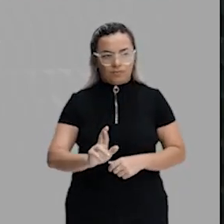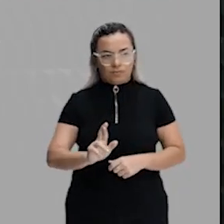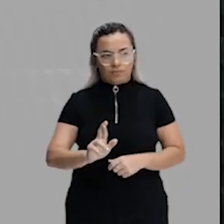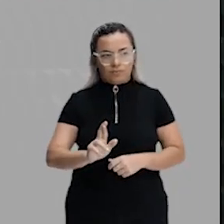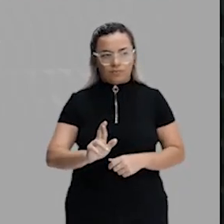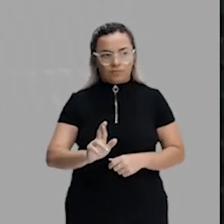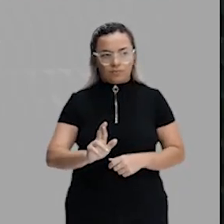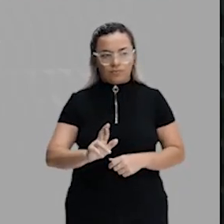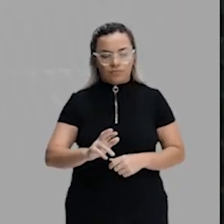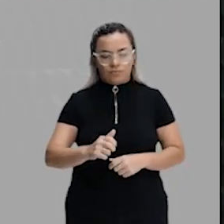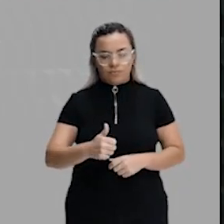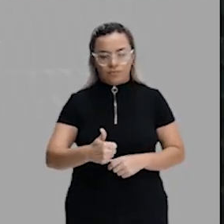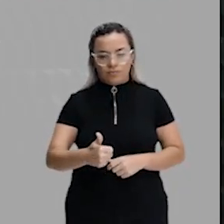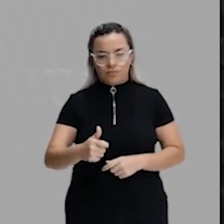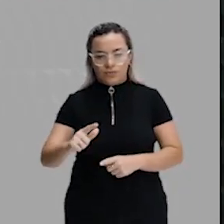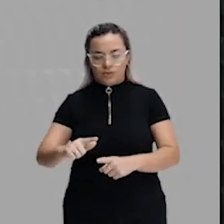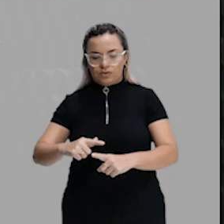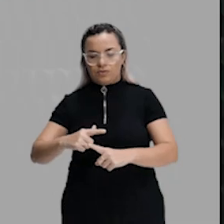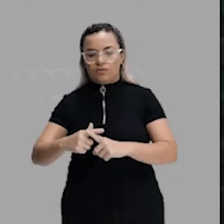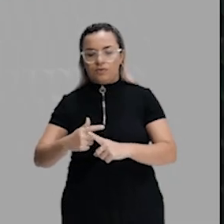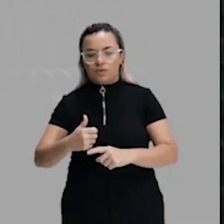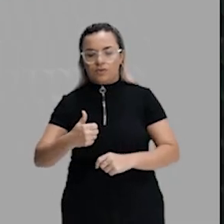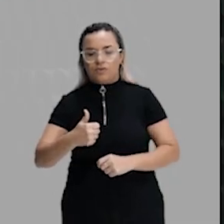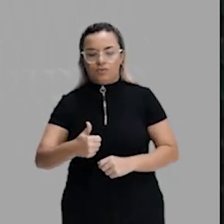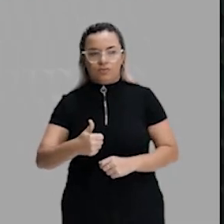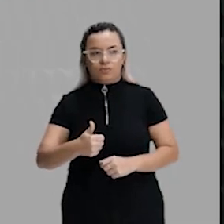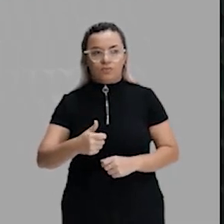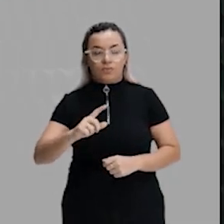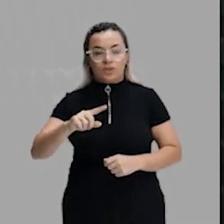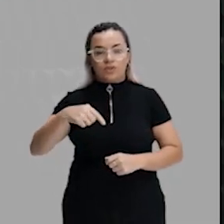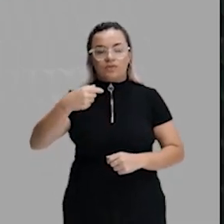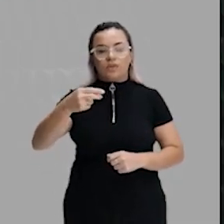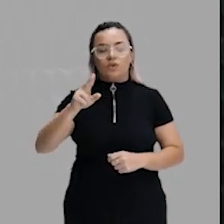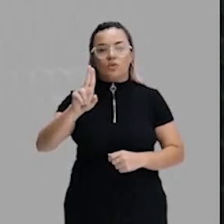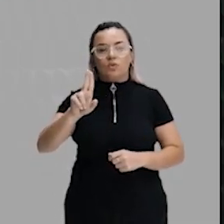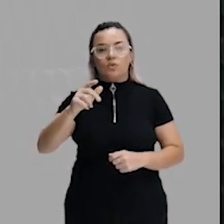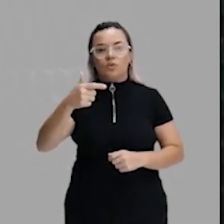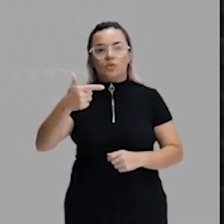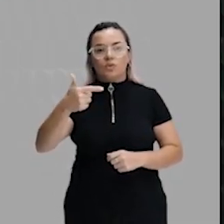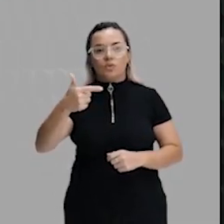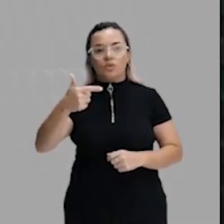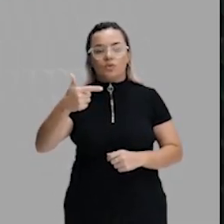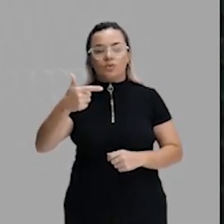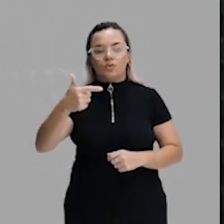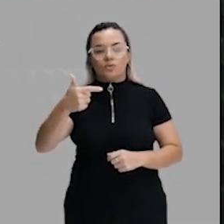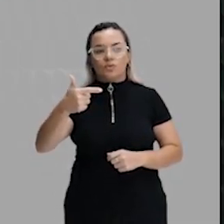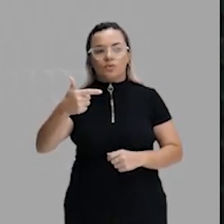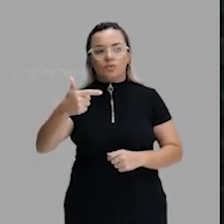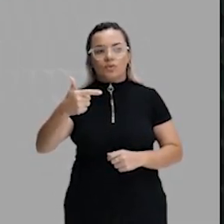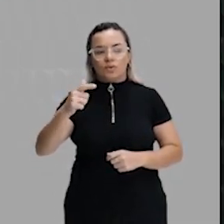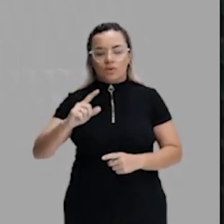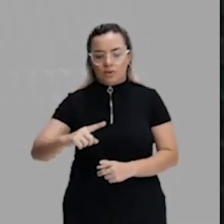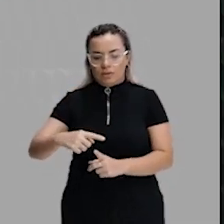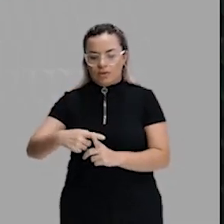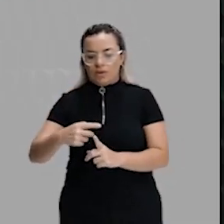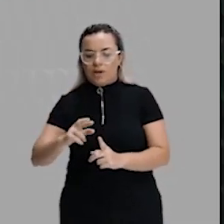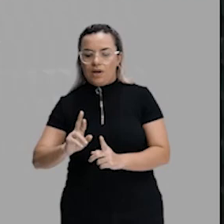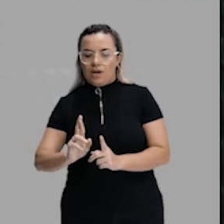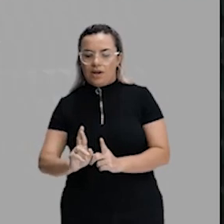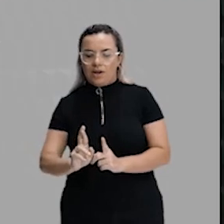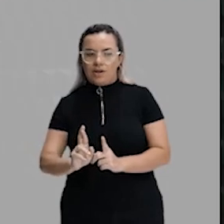vezes a corrente I. Quem vai ser o 2? O 2 vai ser R2